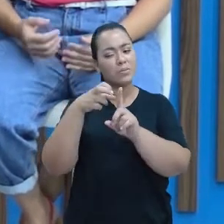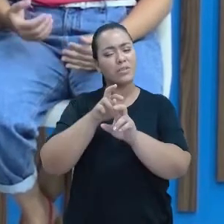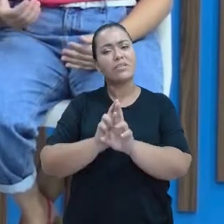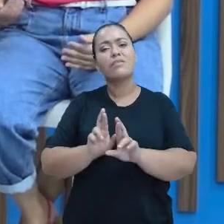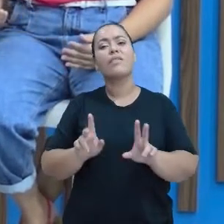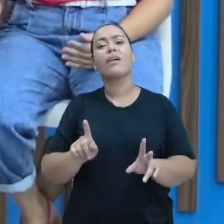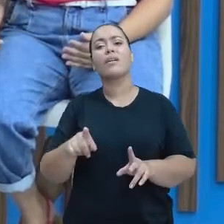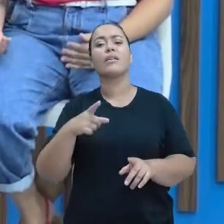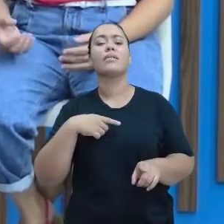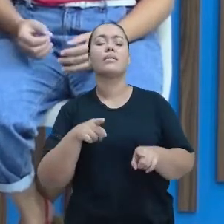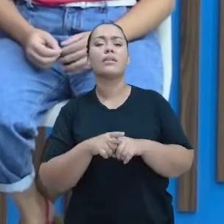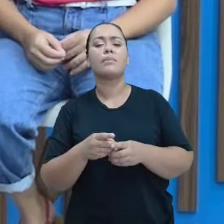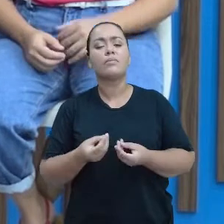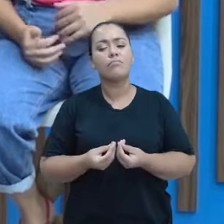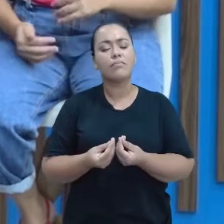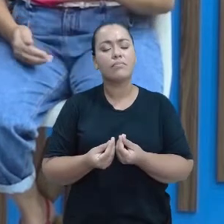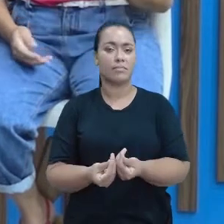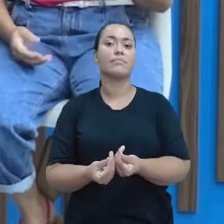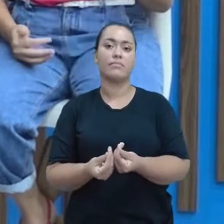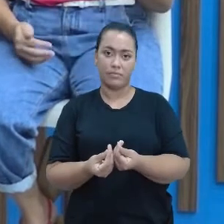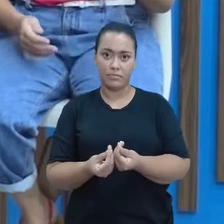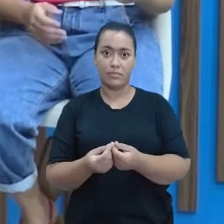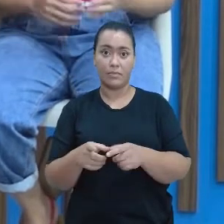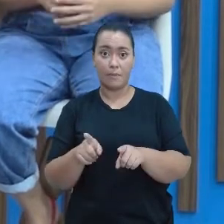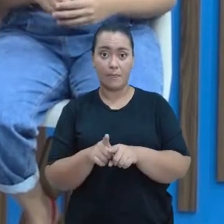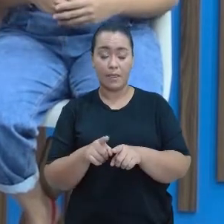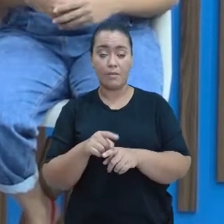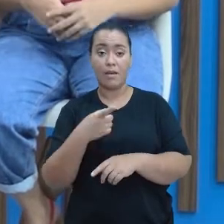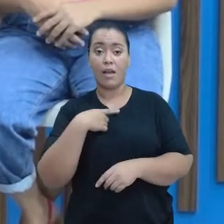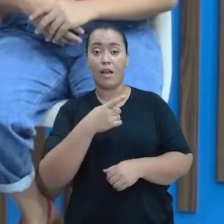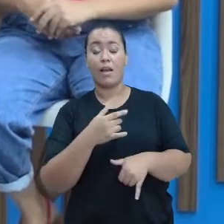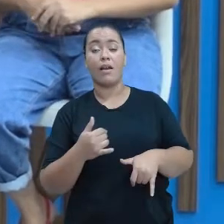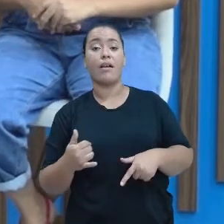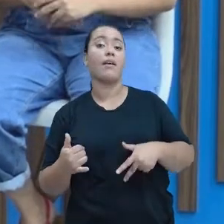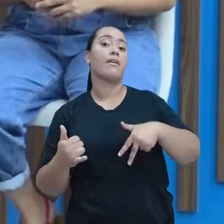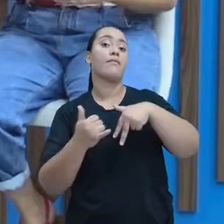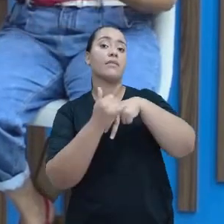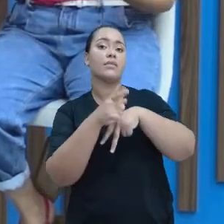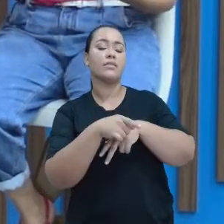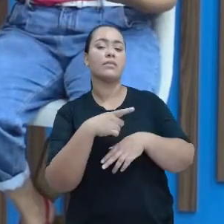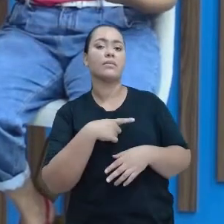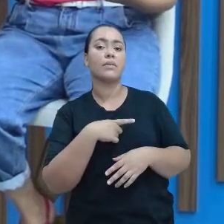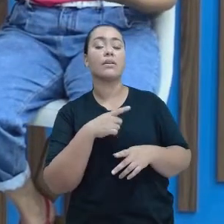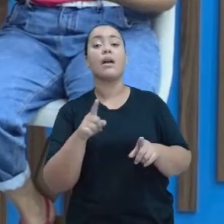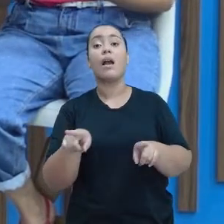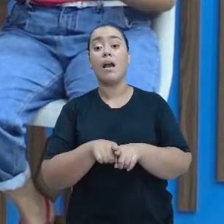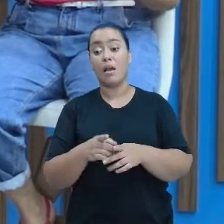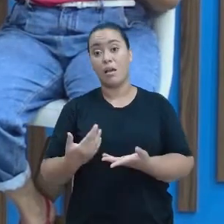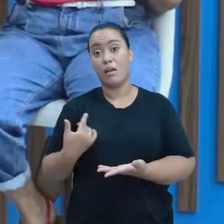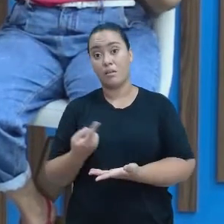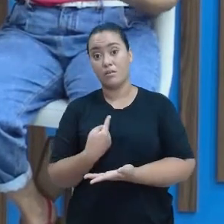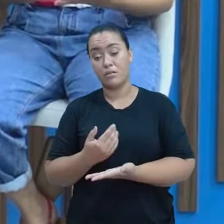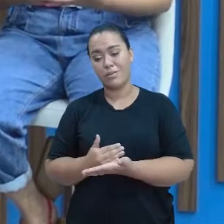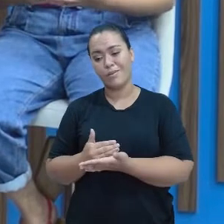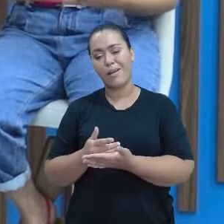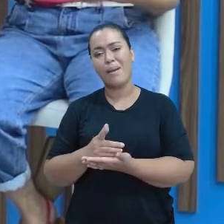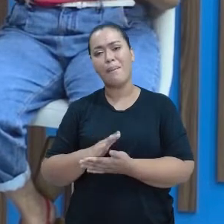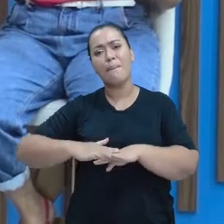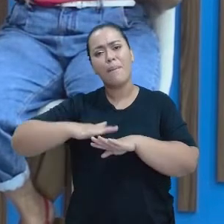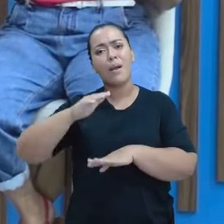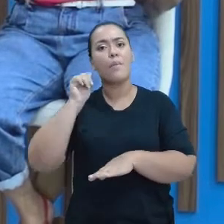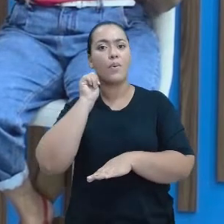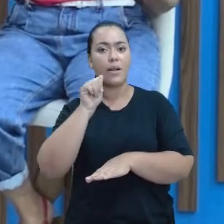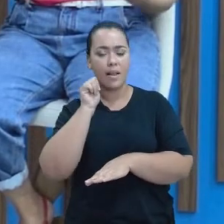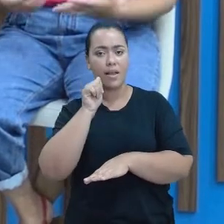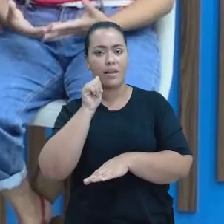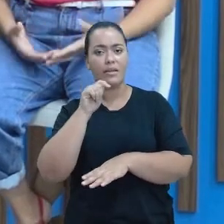para tratar com mais delicadeza, com a vítima. E a partir do momento que a gente tem mais mulheres,